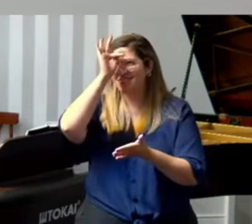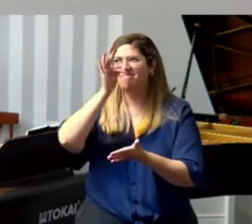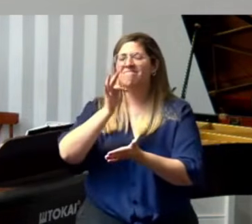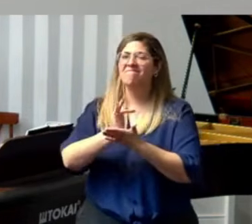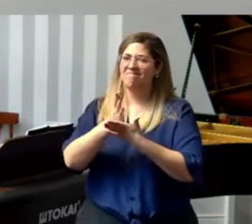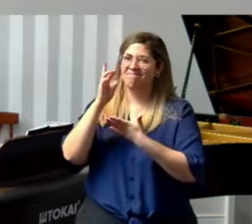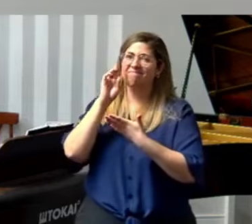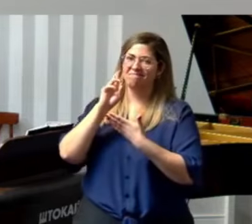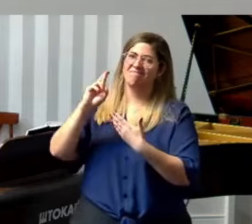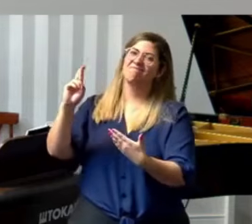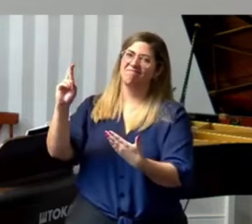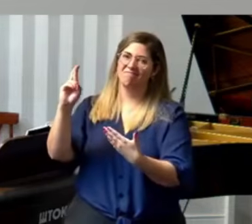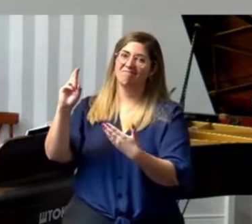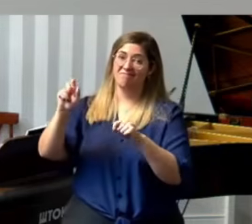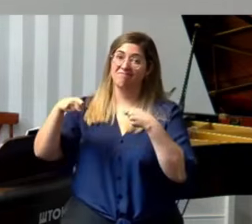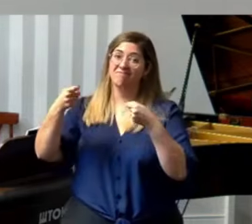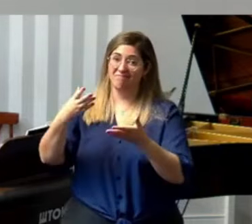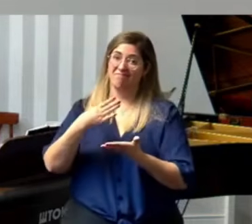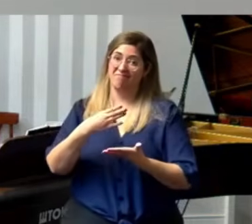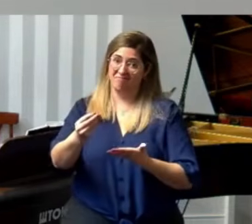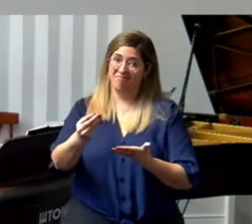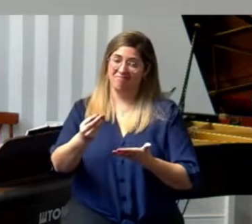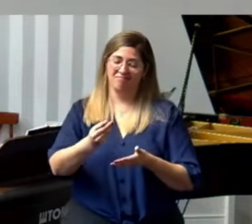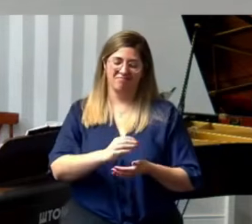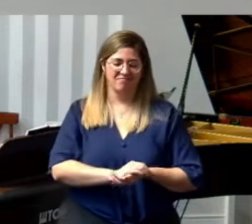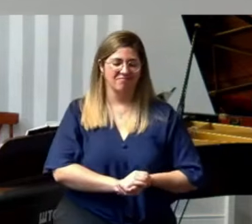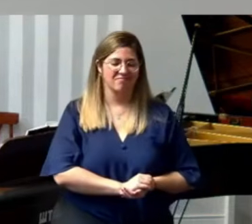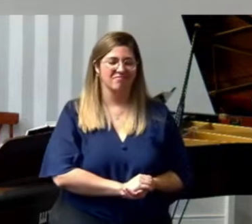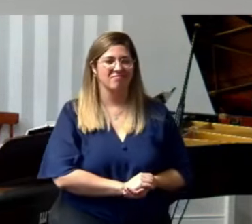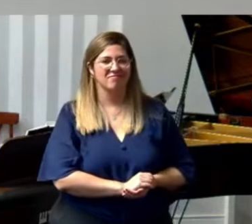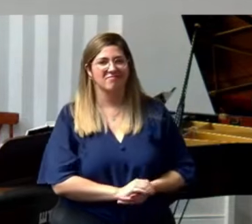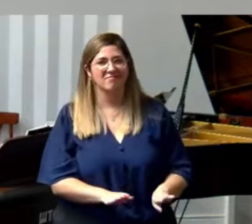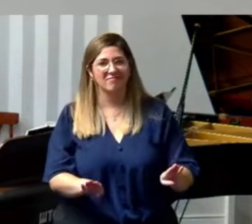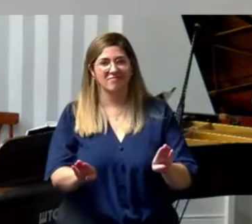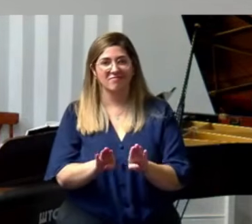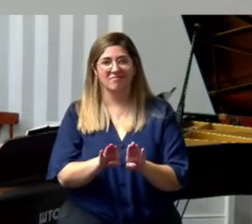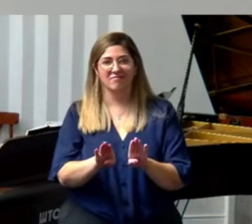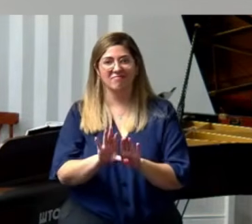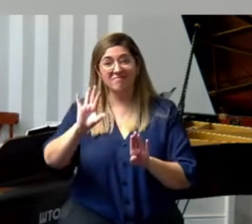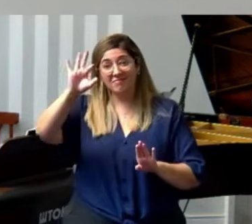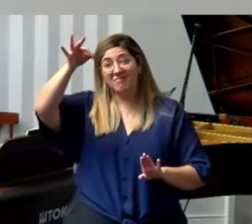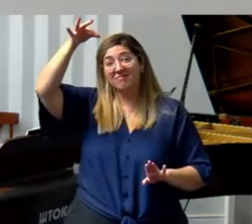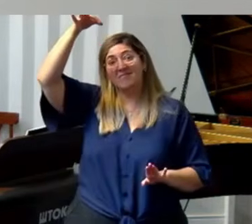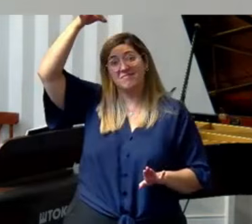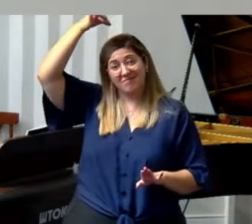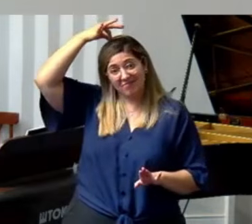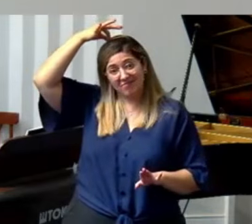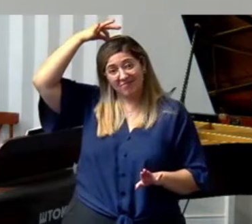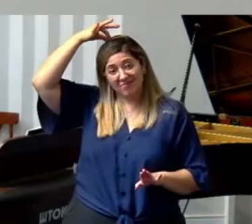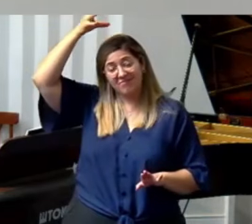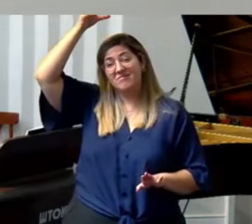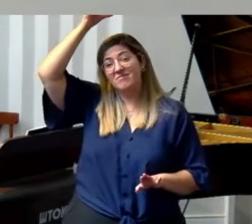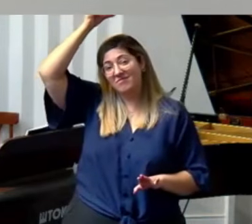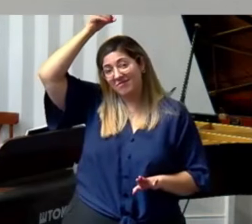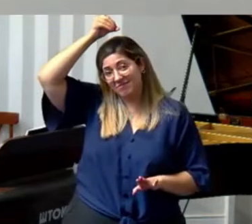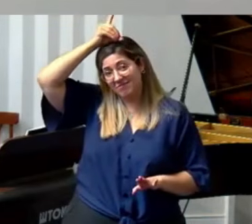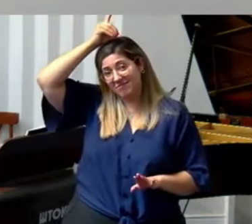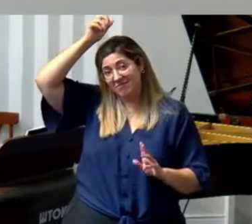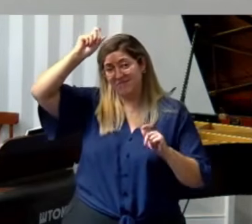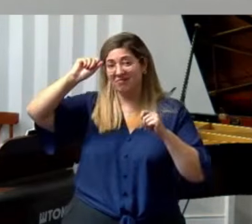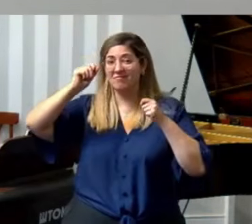em relação a Deus, quando eles nomeavam seus filhos. E esse Espírito concede dons à sua